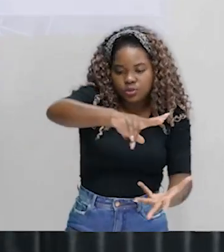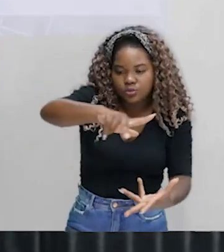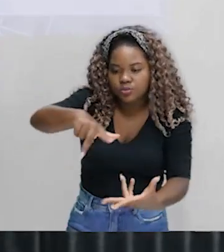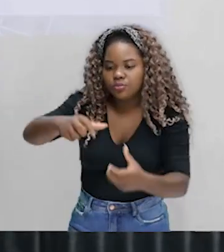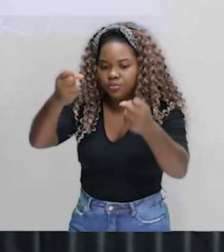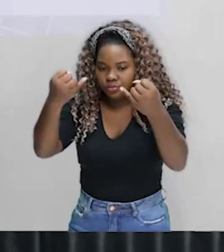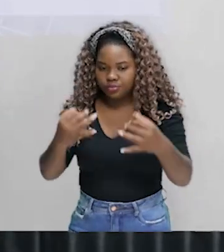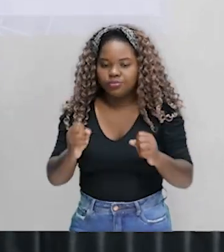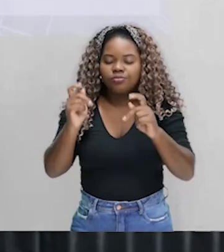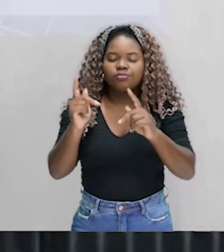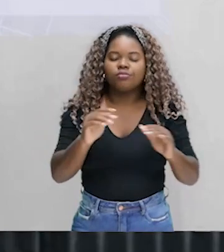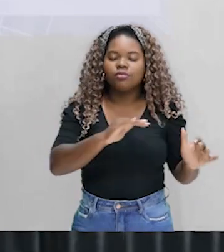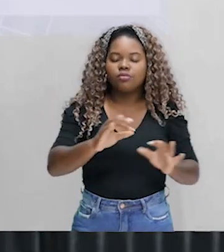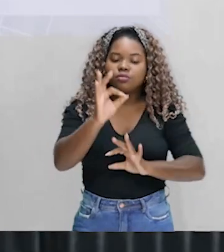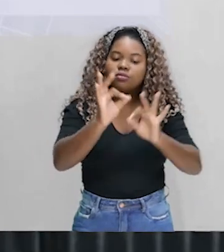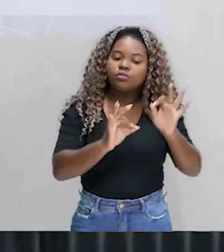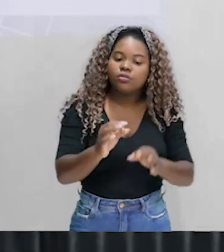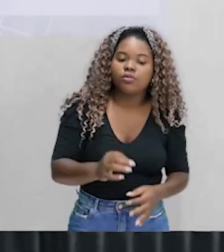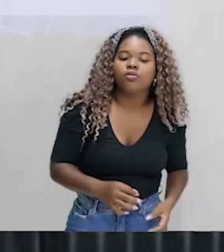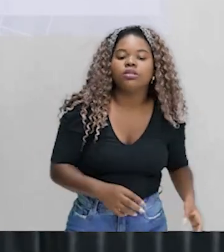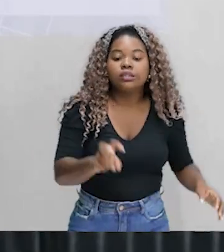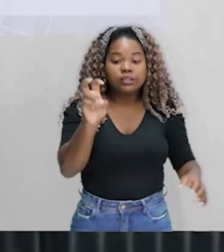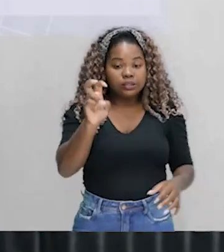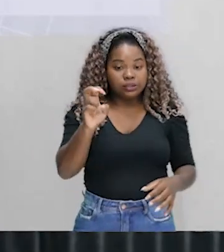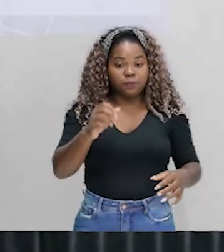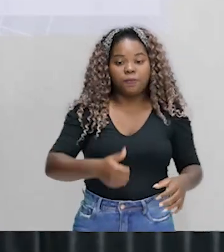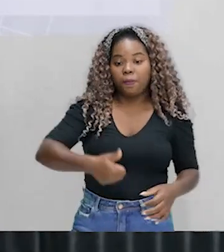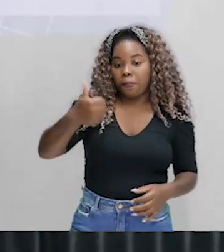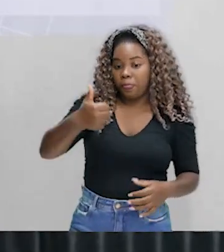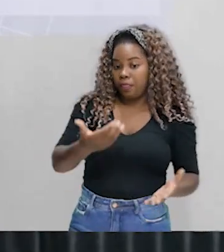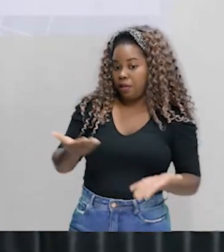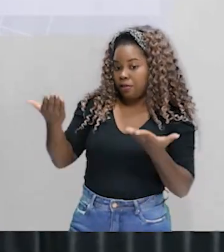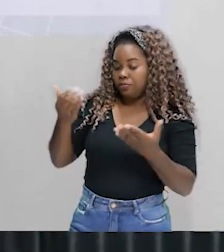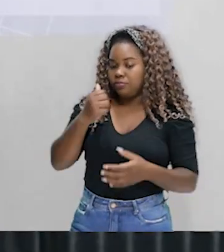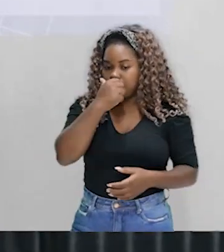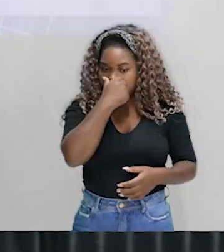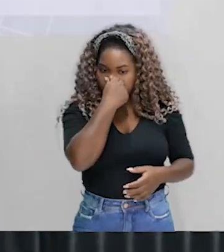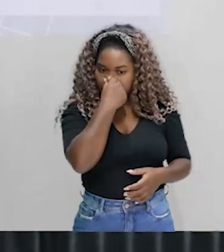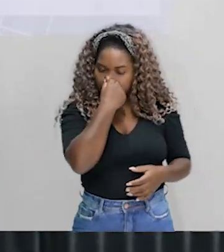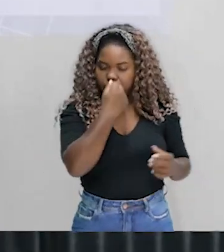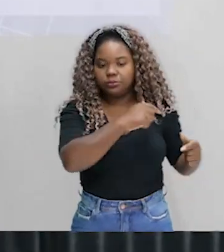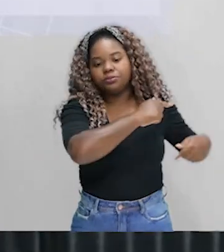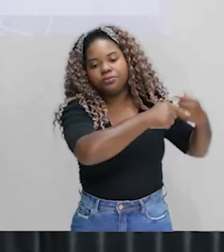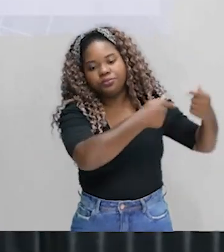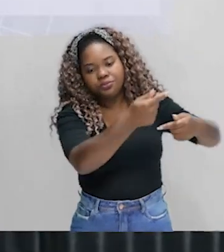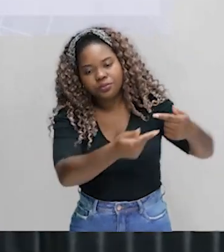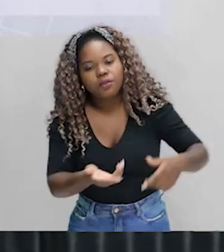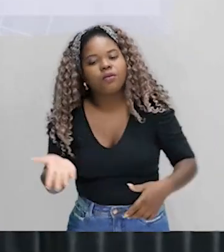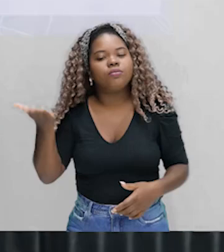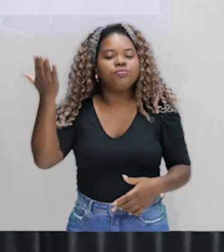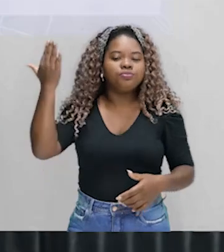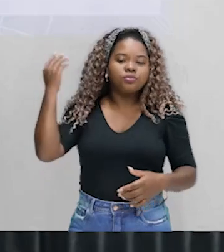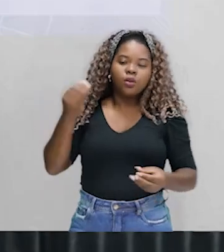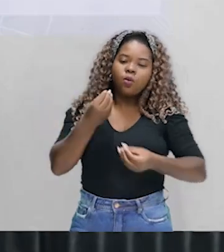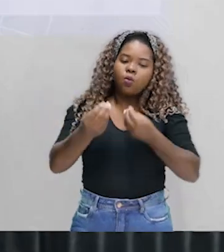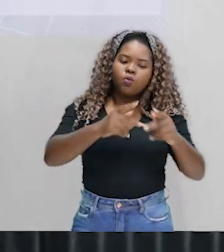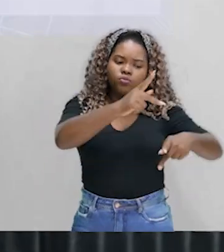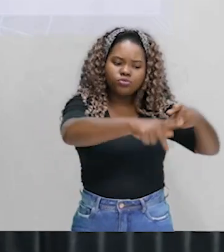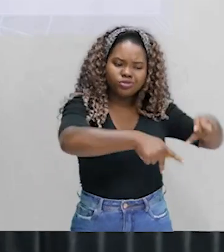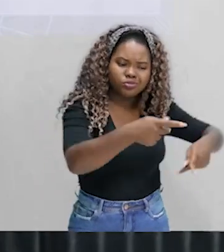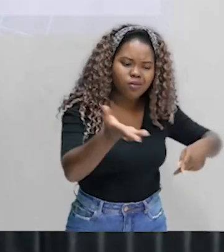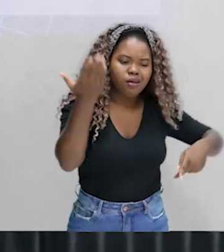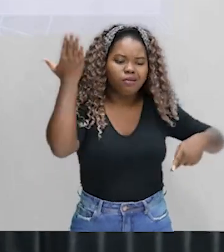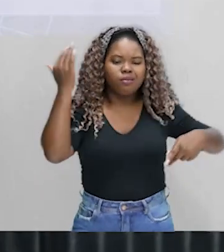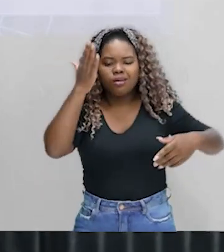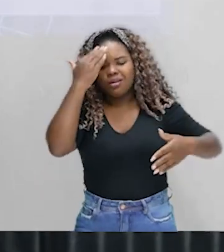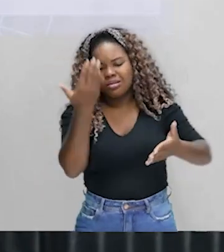bom? E aí a gente vai falar sobre as tradições antigas, né? Os povos antigos, como que eles acreditavam